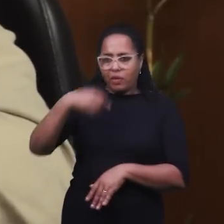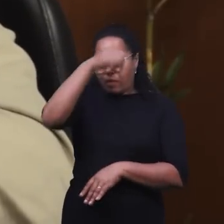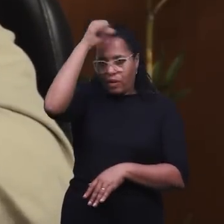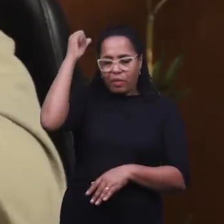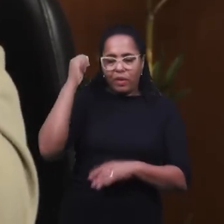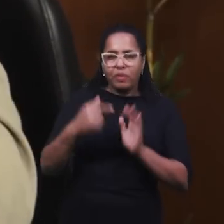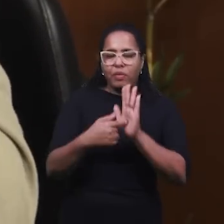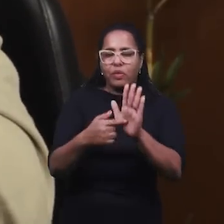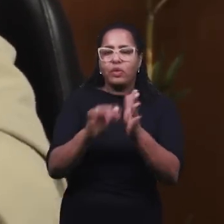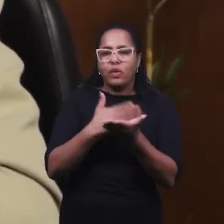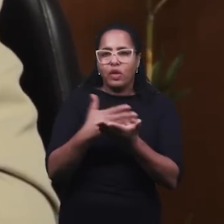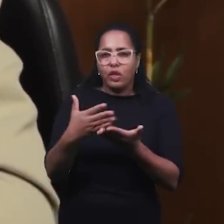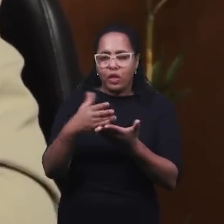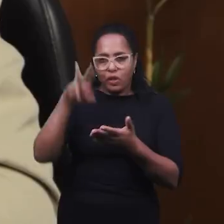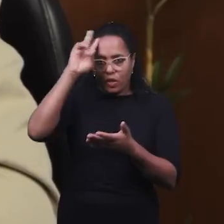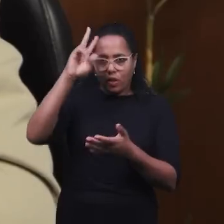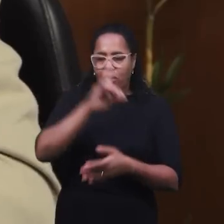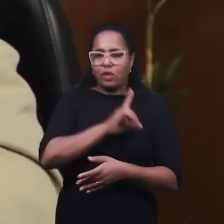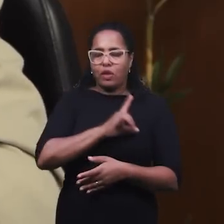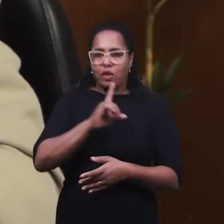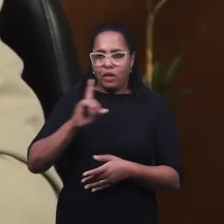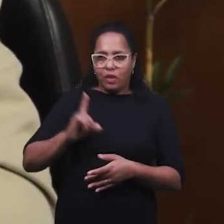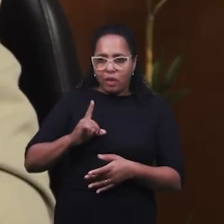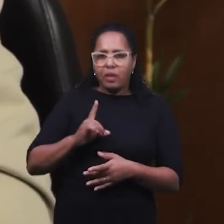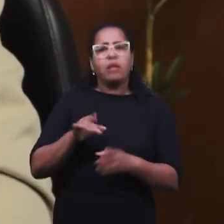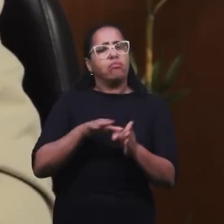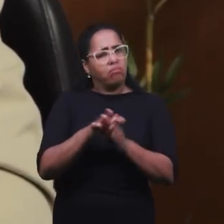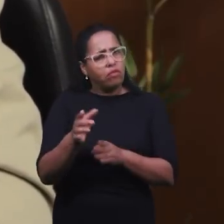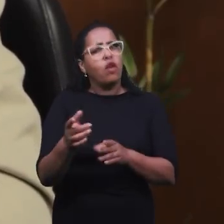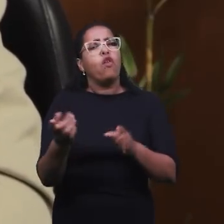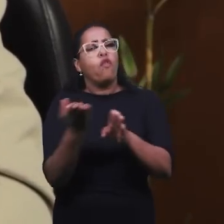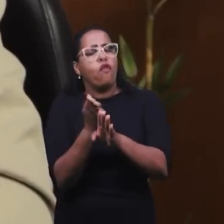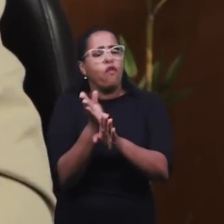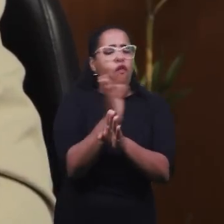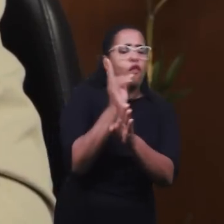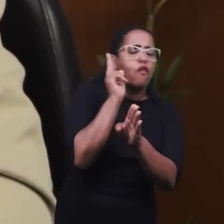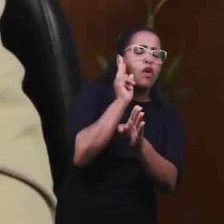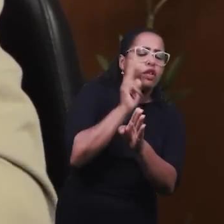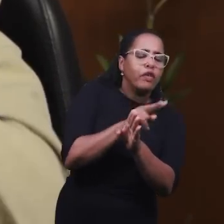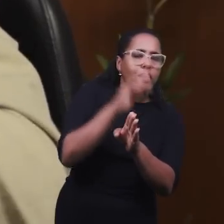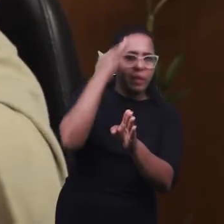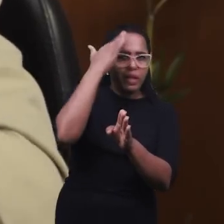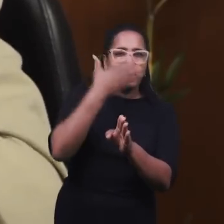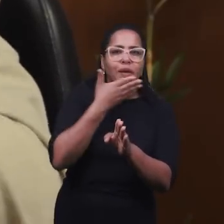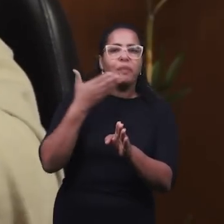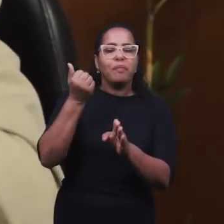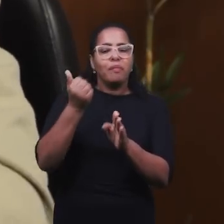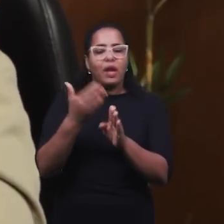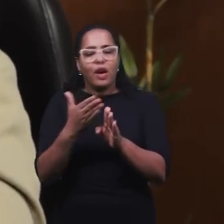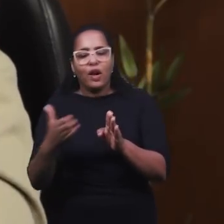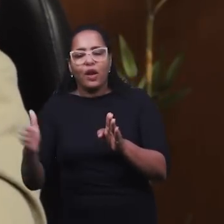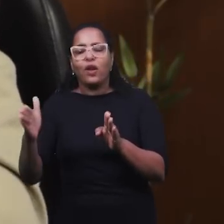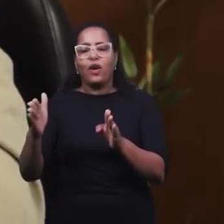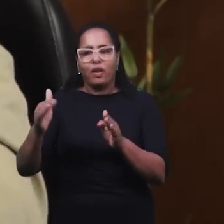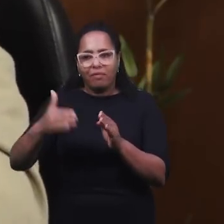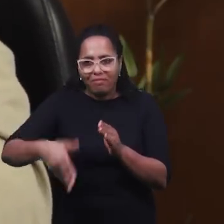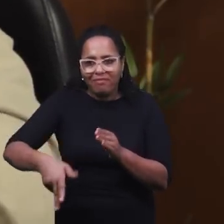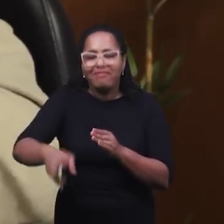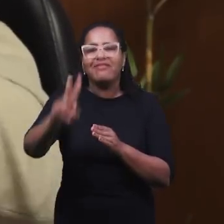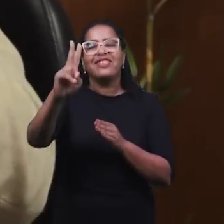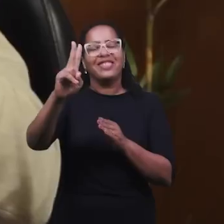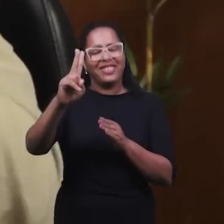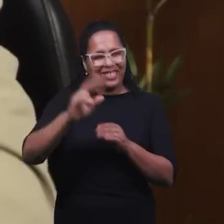pelo Facebook da Rádio Manaim e através do canal da Igreja Cristã Maranata no YouTube. E eu recomendo, se você não assistiu a edição anterior do